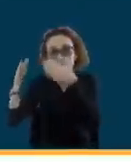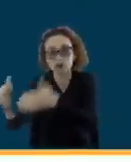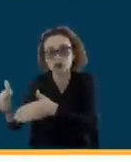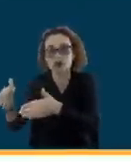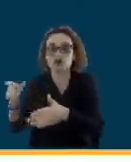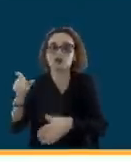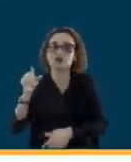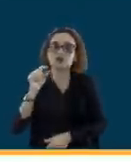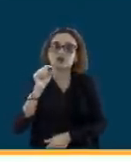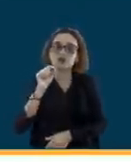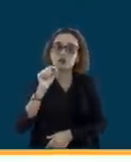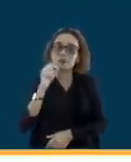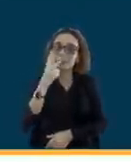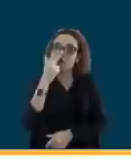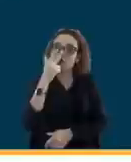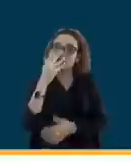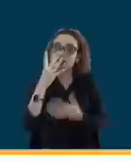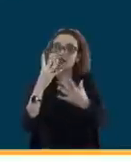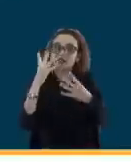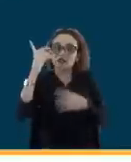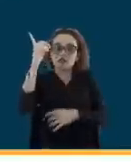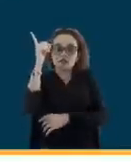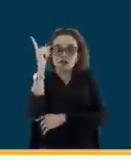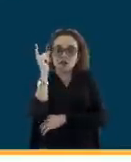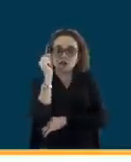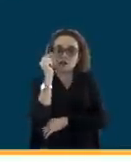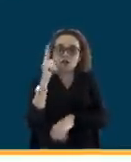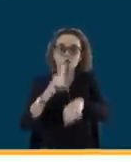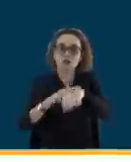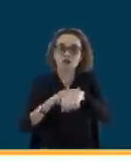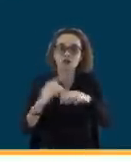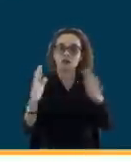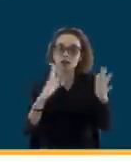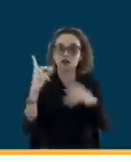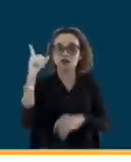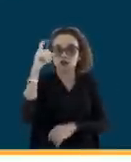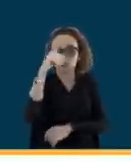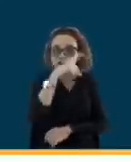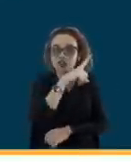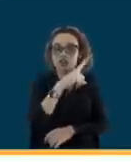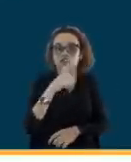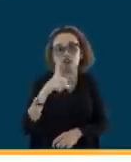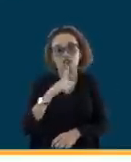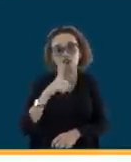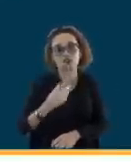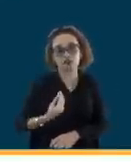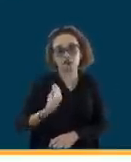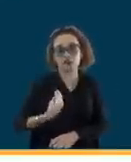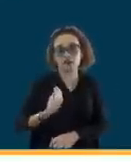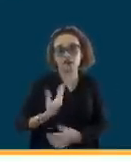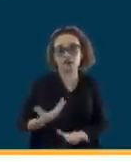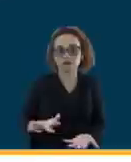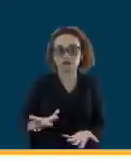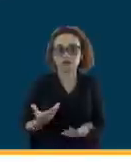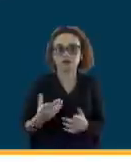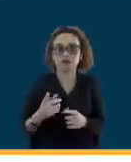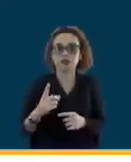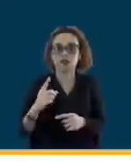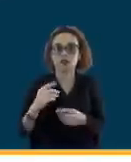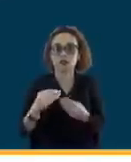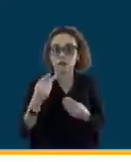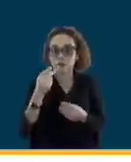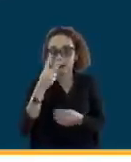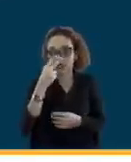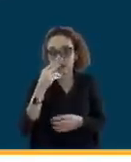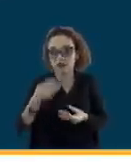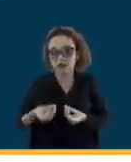um certo alívio nesse momento difícil que nós atravessamos, isso pode também oferecer oportunidade para que a